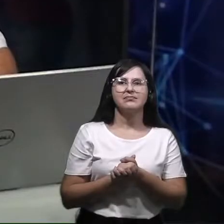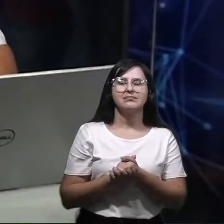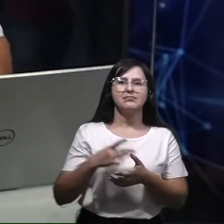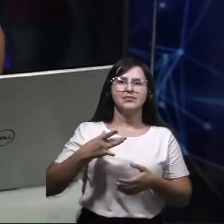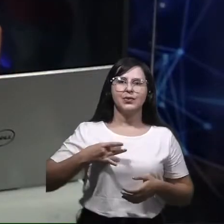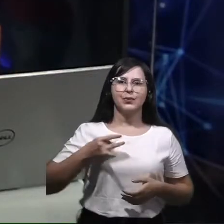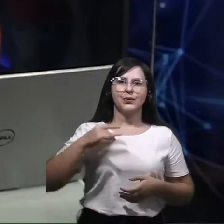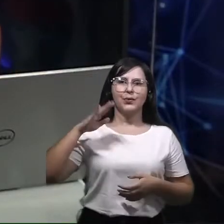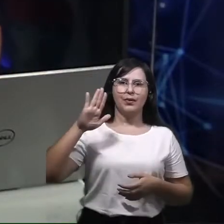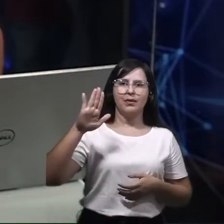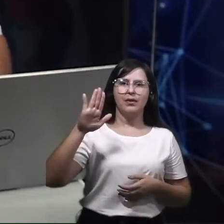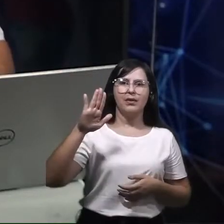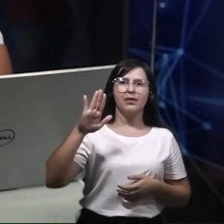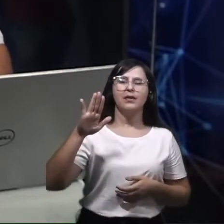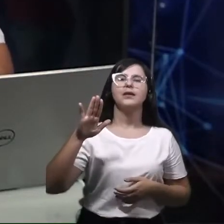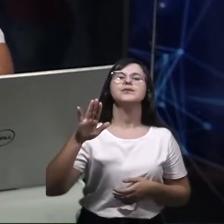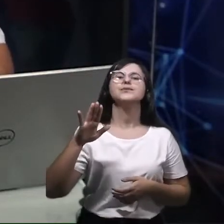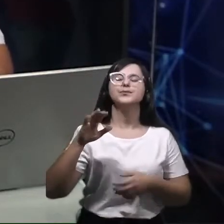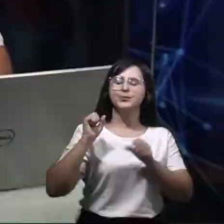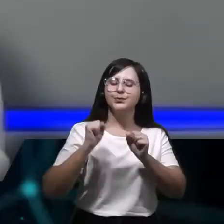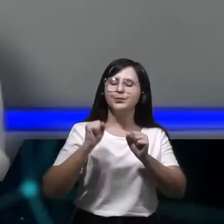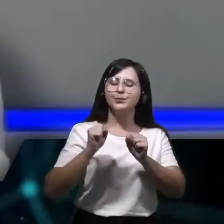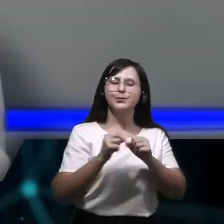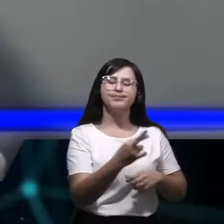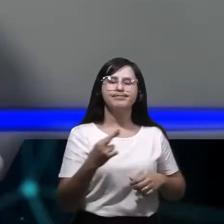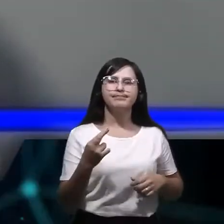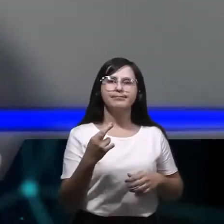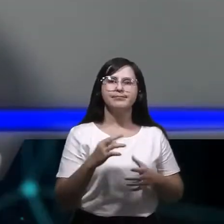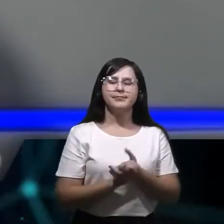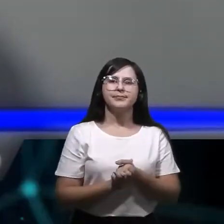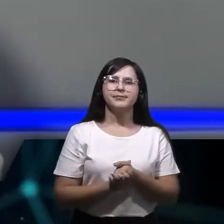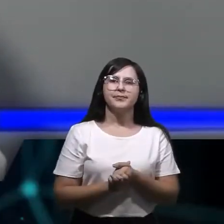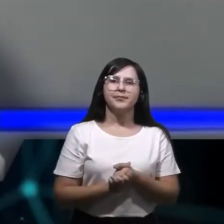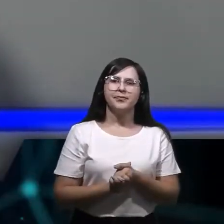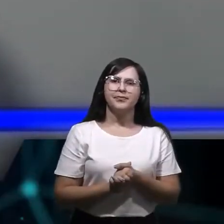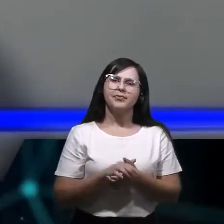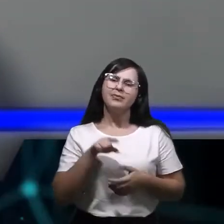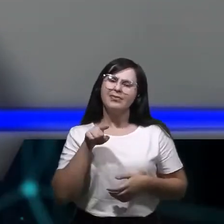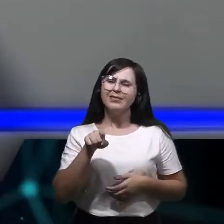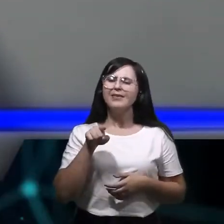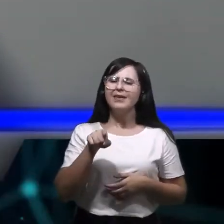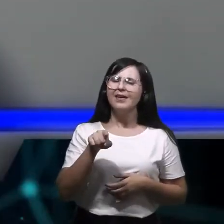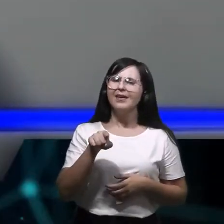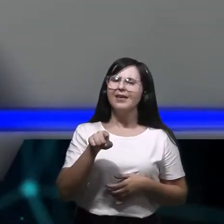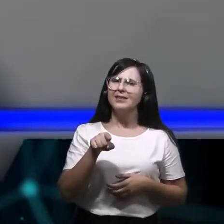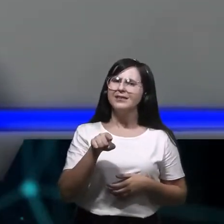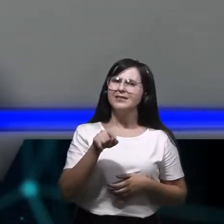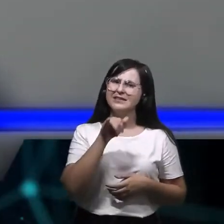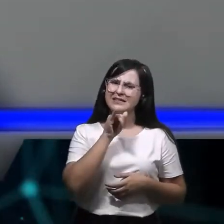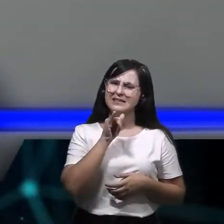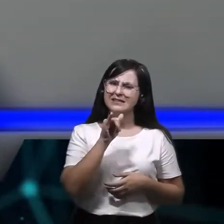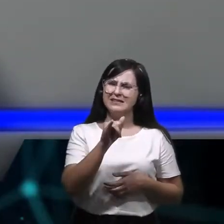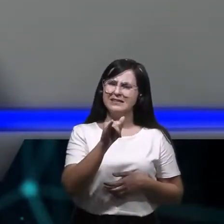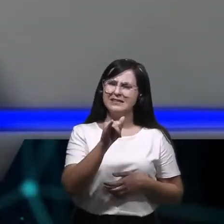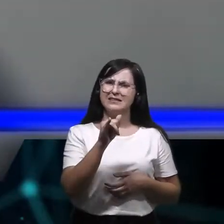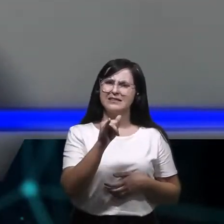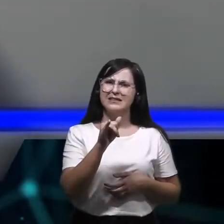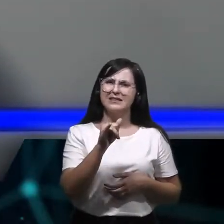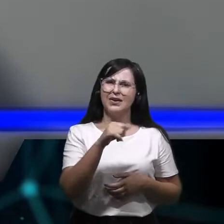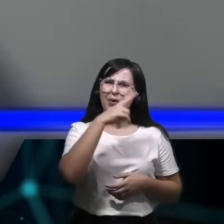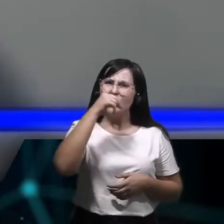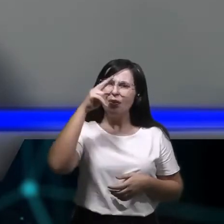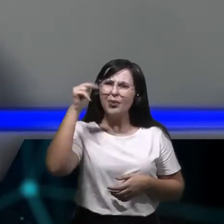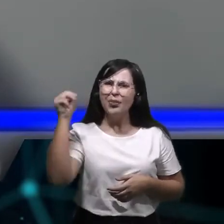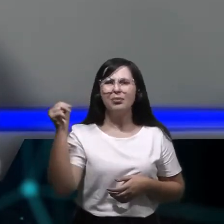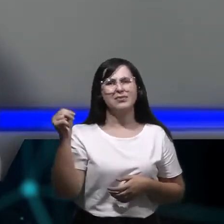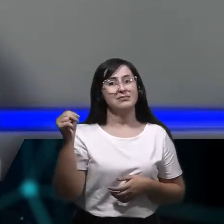O candidato Rubinho agora dispõe de um minuto para a tréplica. Ele não falou, disse que o candidato tem, o Hilário nunca disse